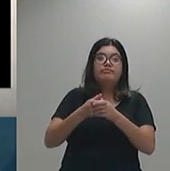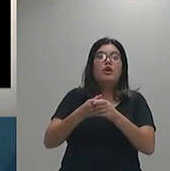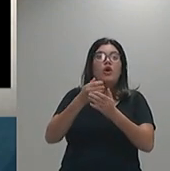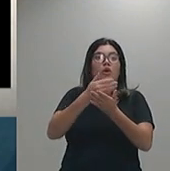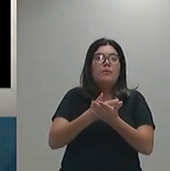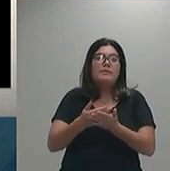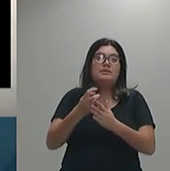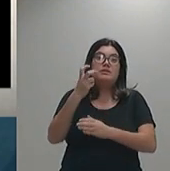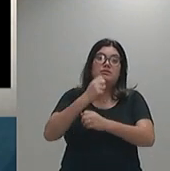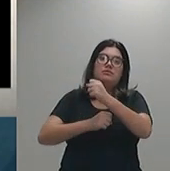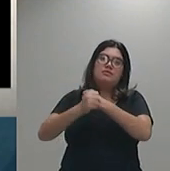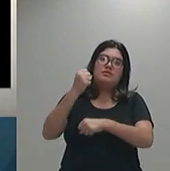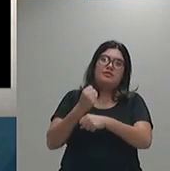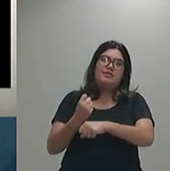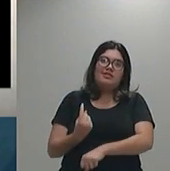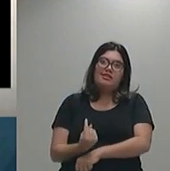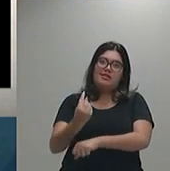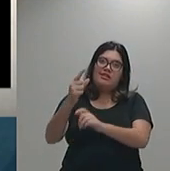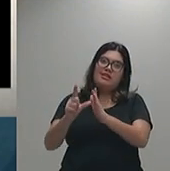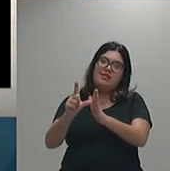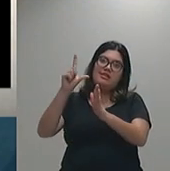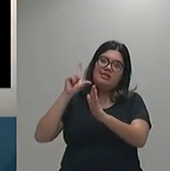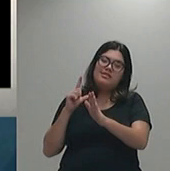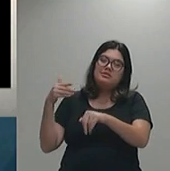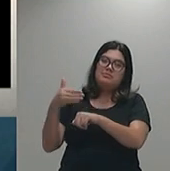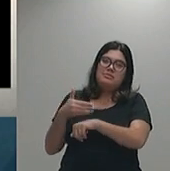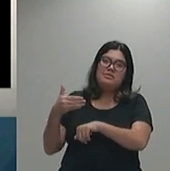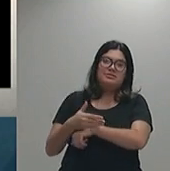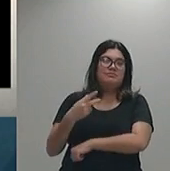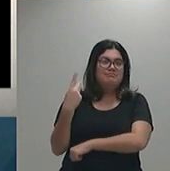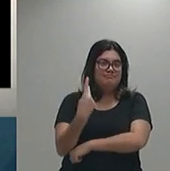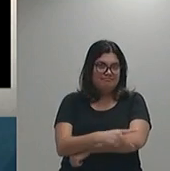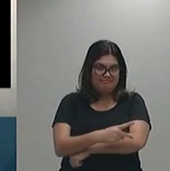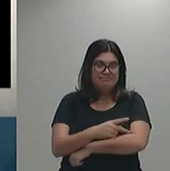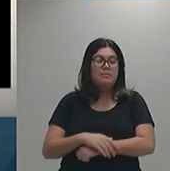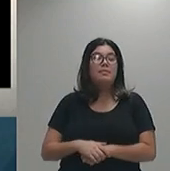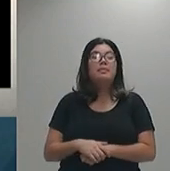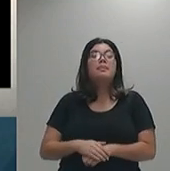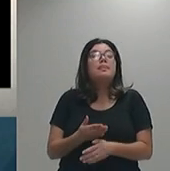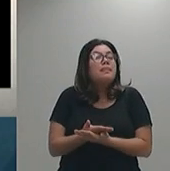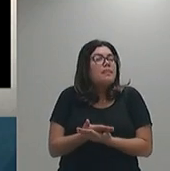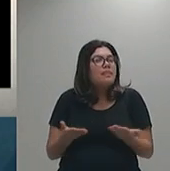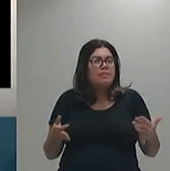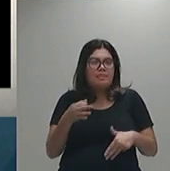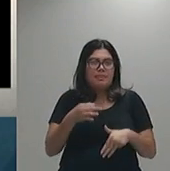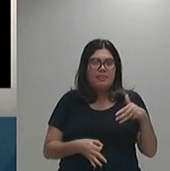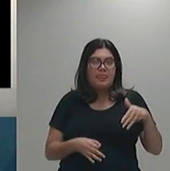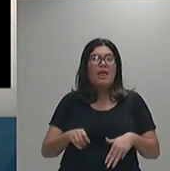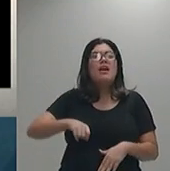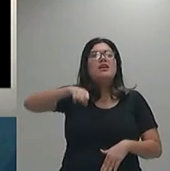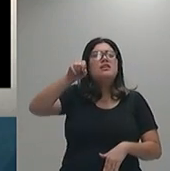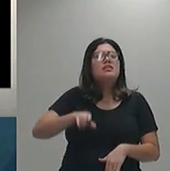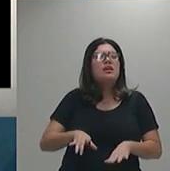Antes com a participação dela agora show de ministros quem permitiu a formação de dois tribunais